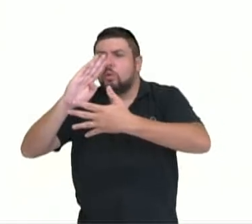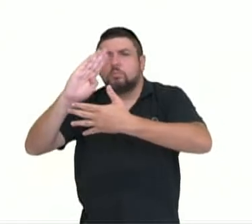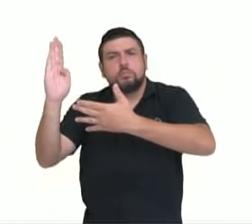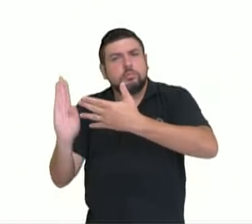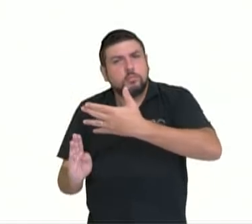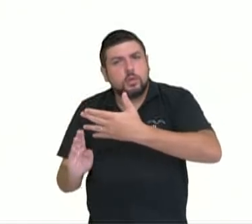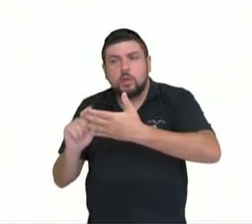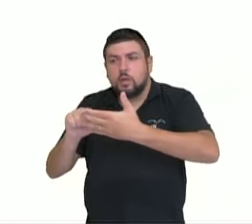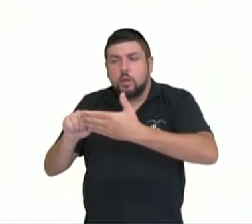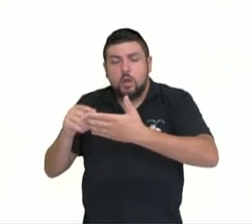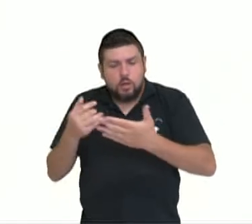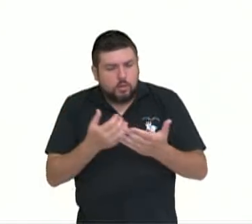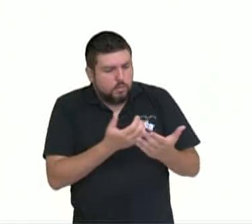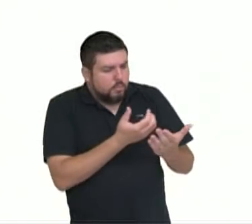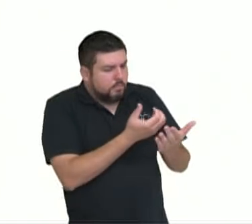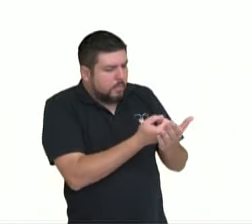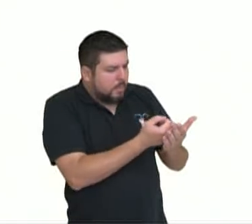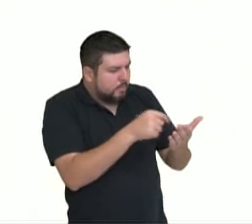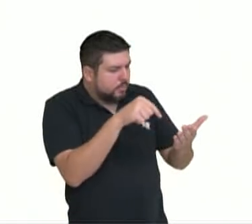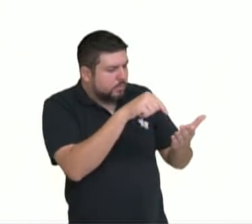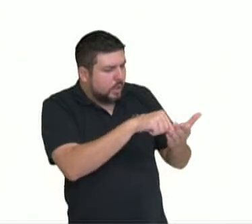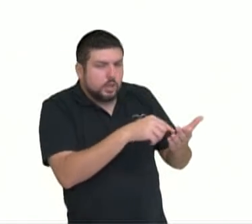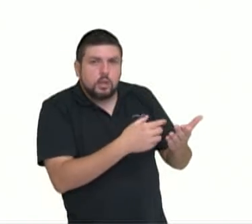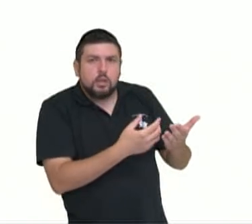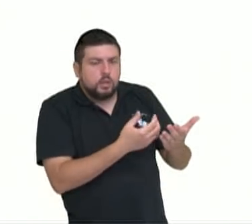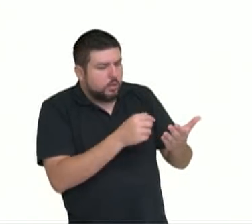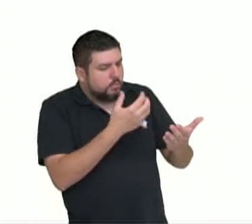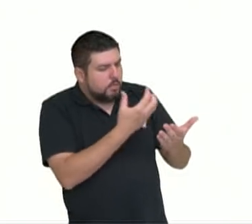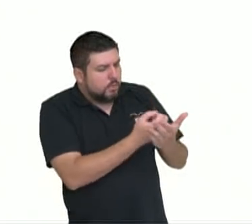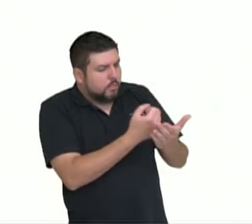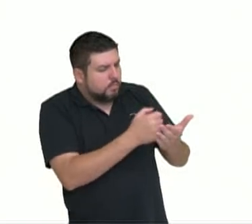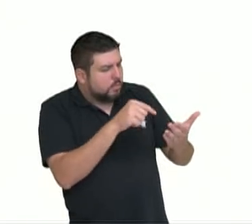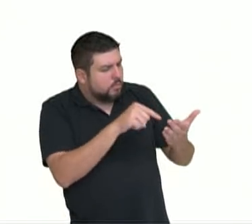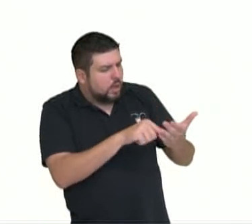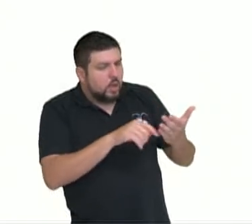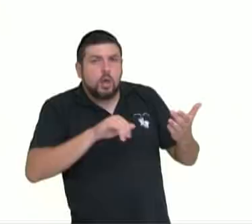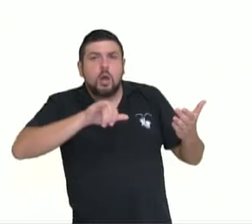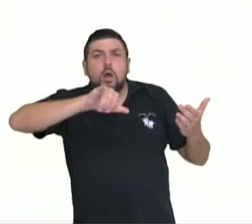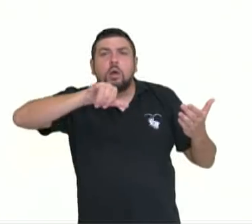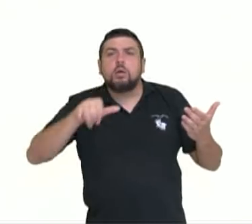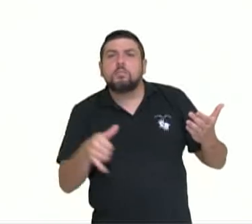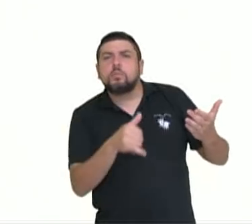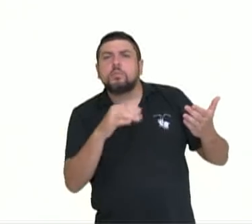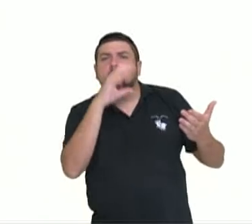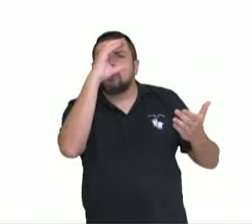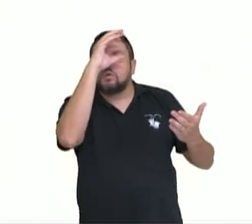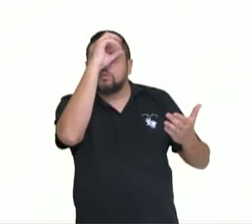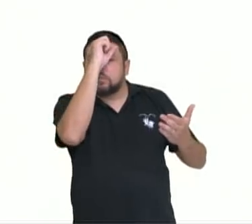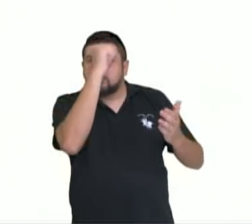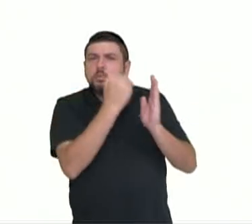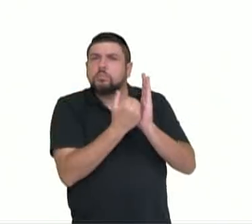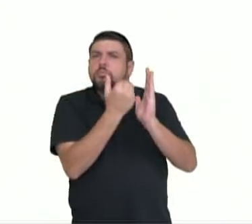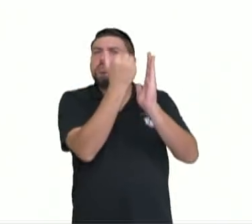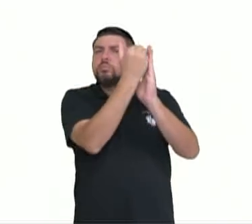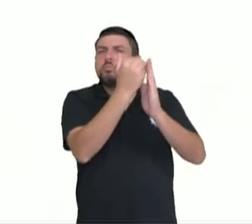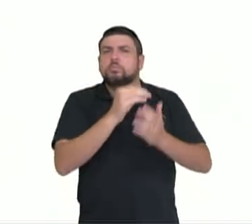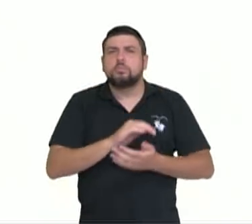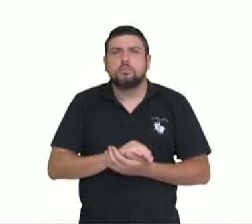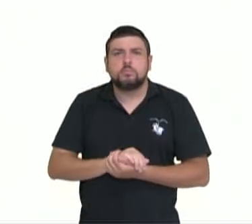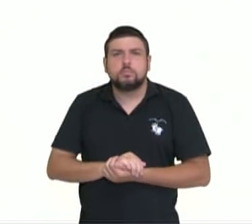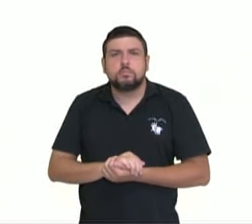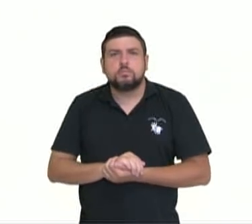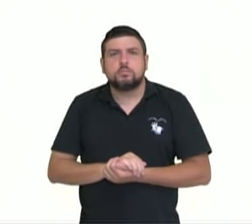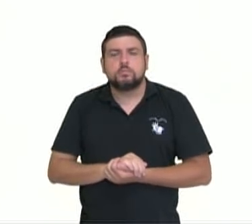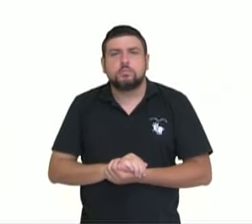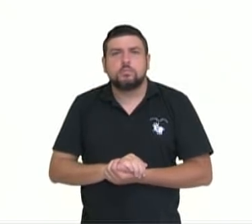combinando o que você pode aprender na escola com o que você pode aprender também através do smartphone. Outra coisa, quando a